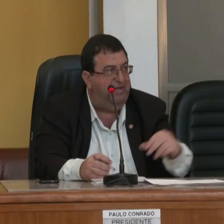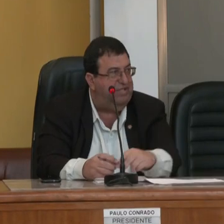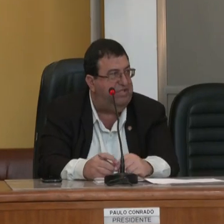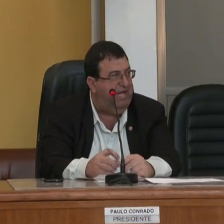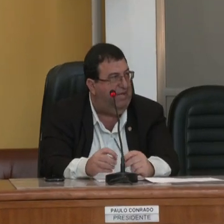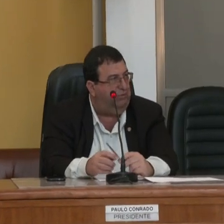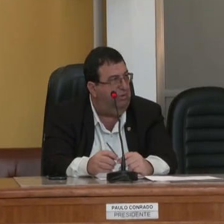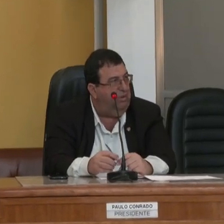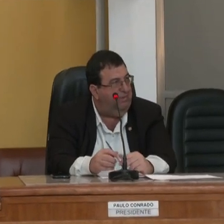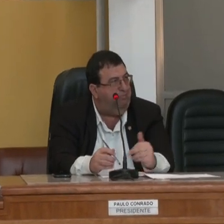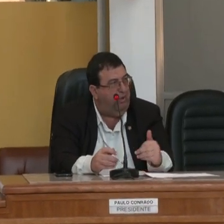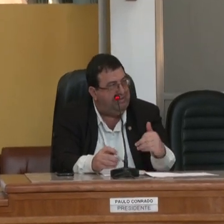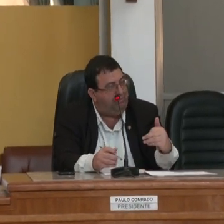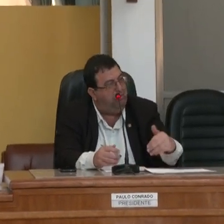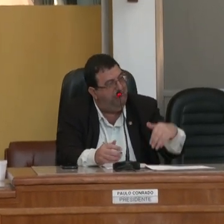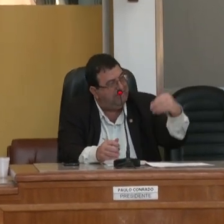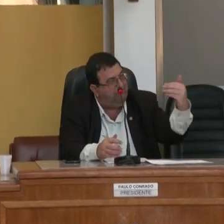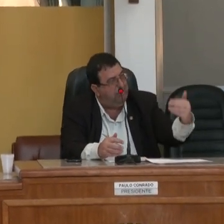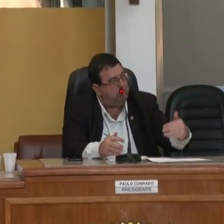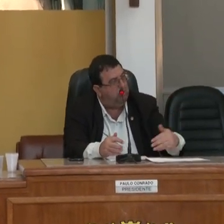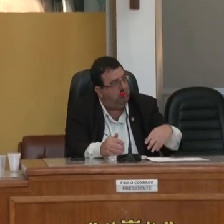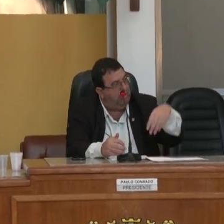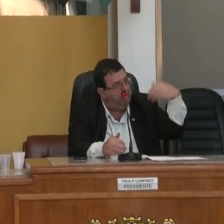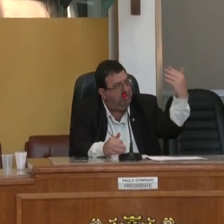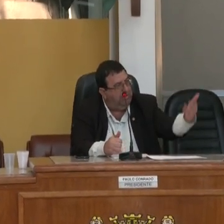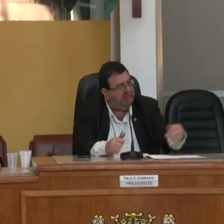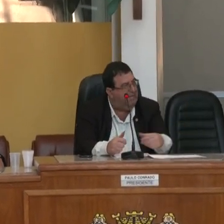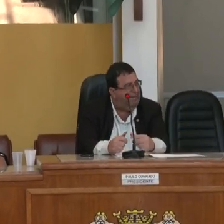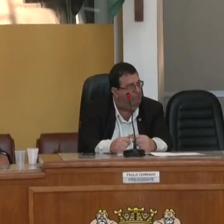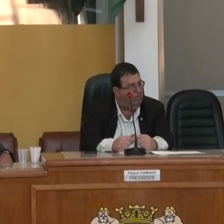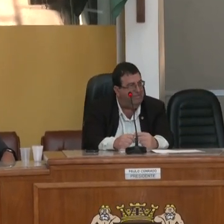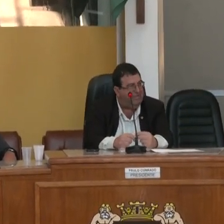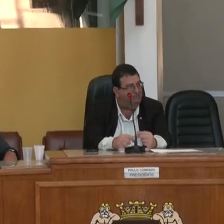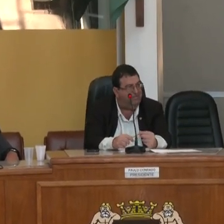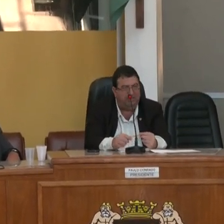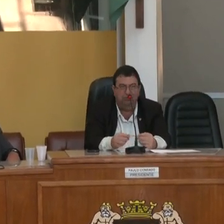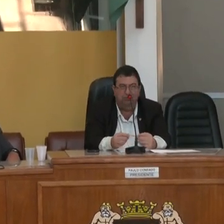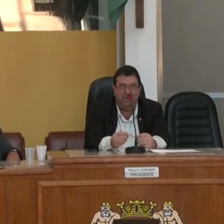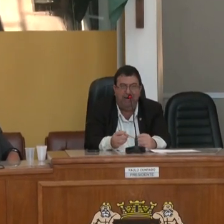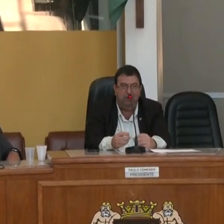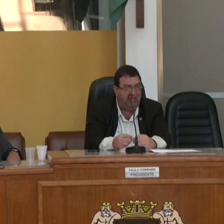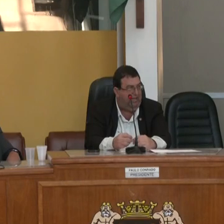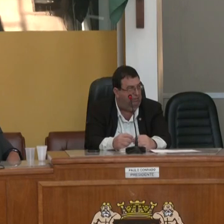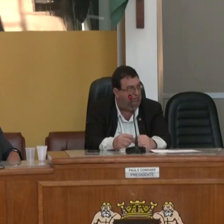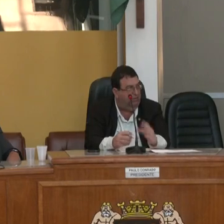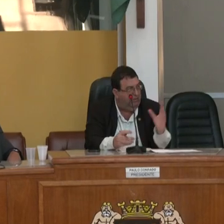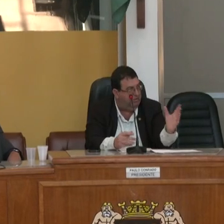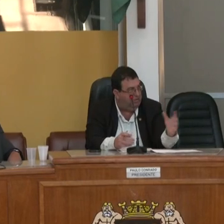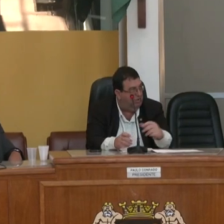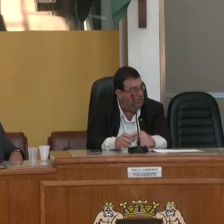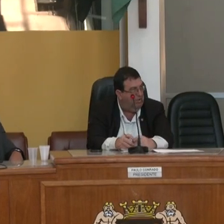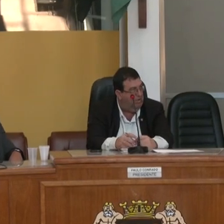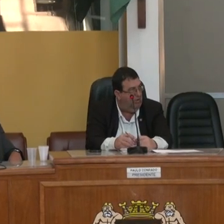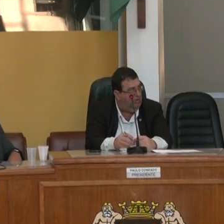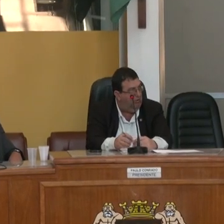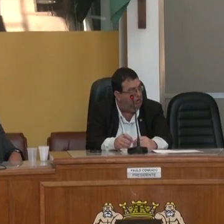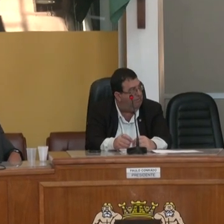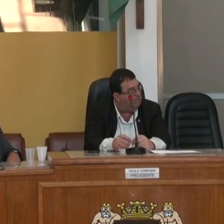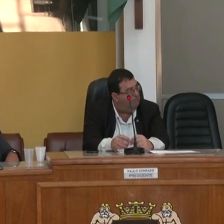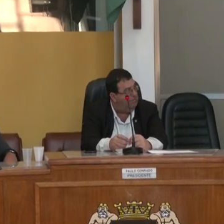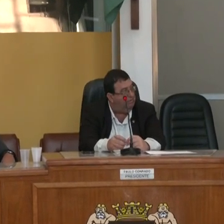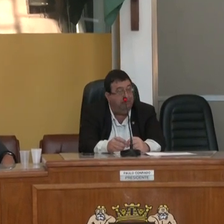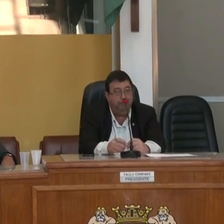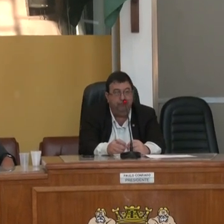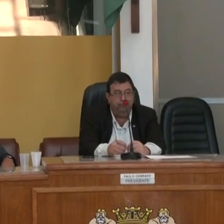olhar diferenciado e possa promover essa pessoa, que ela possa estar avançando cargo a cargo. Então, esse é o